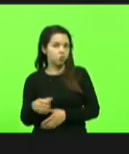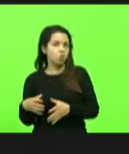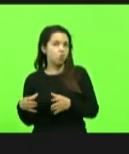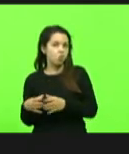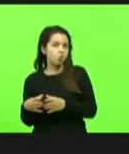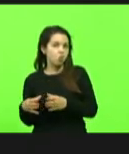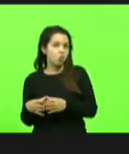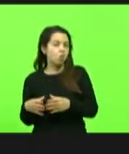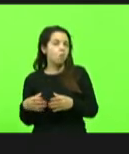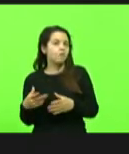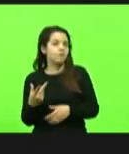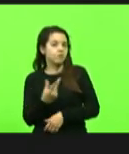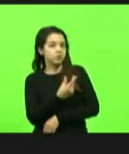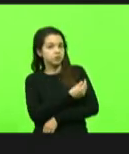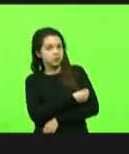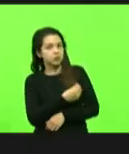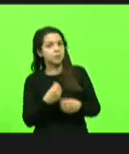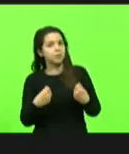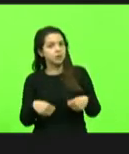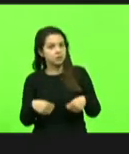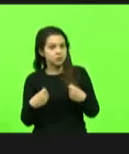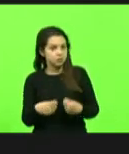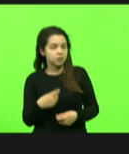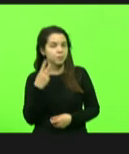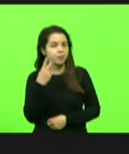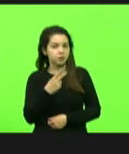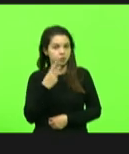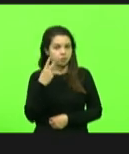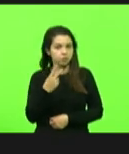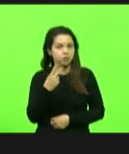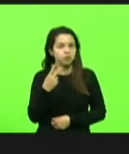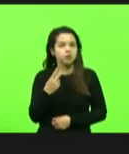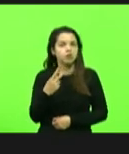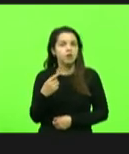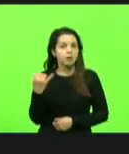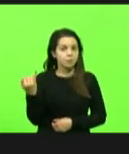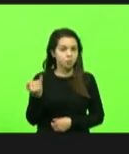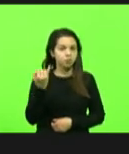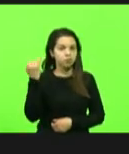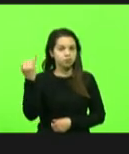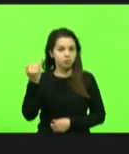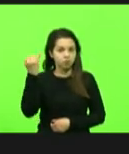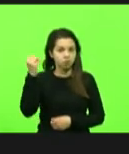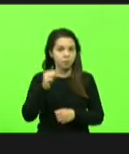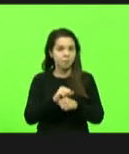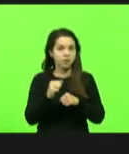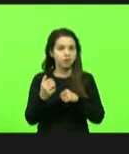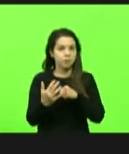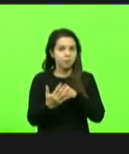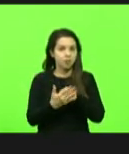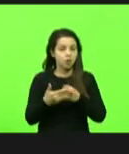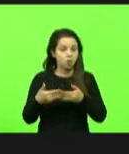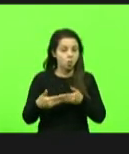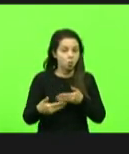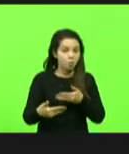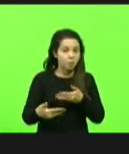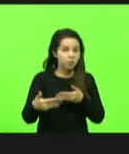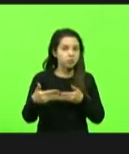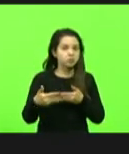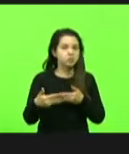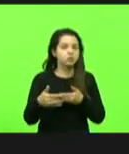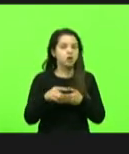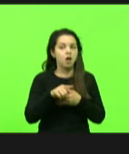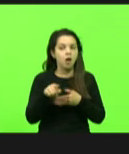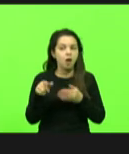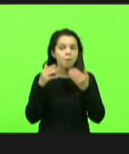pública considerada essencial desde o início da pandemia, revela o descaso, né,